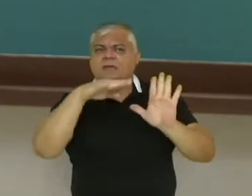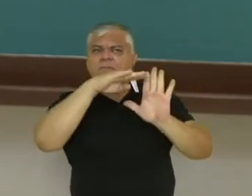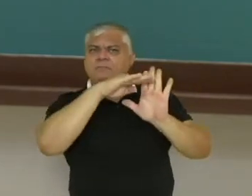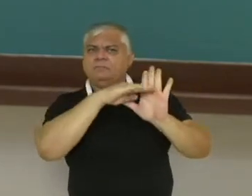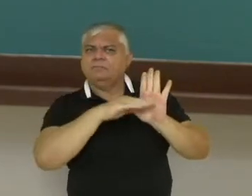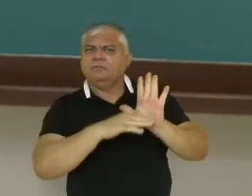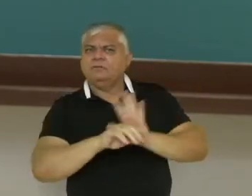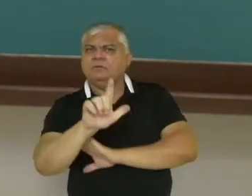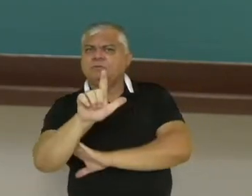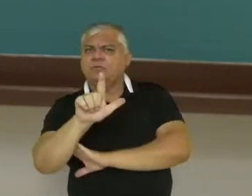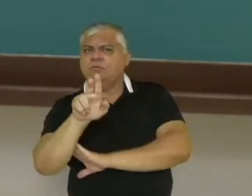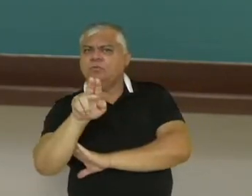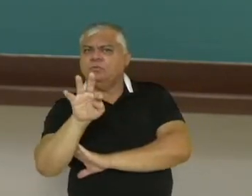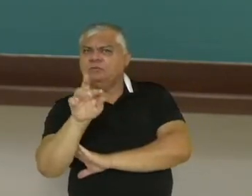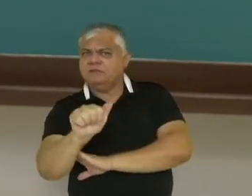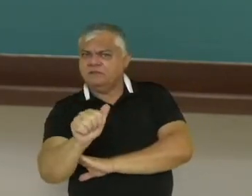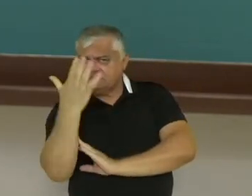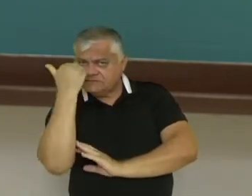luta?